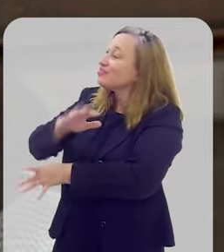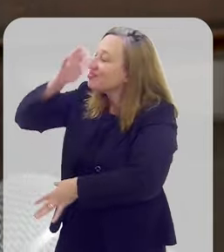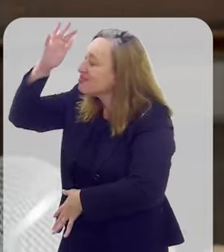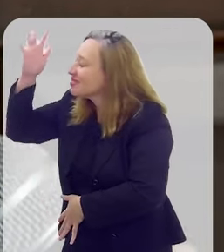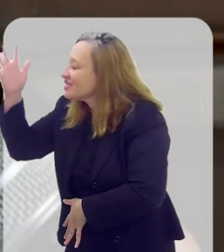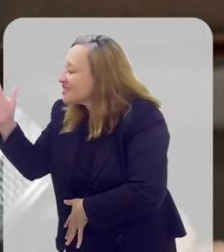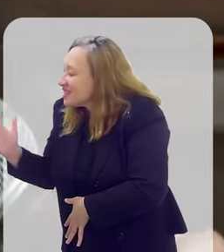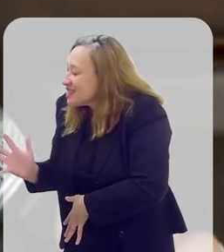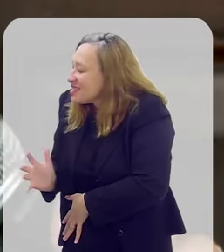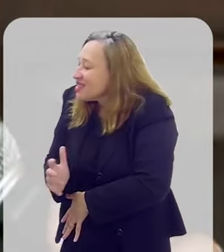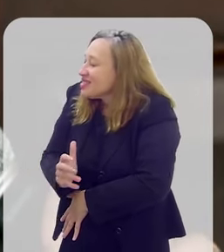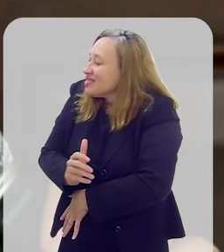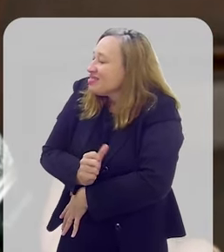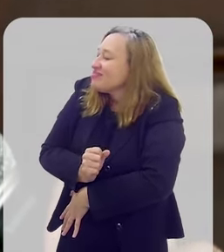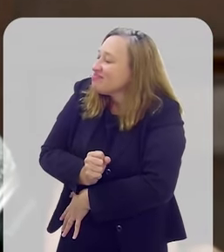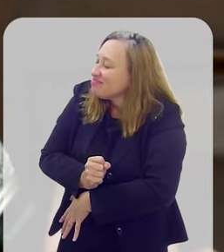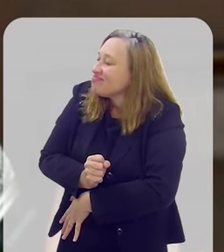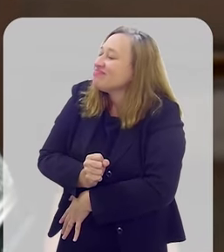adorar